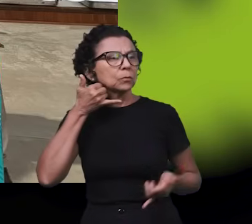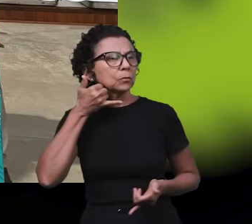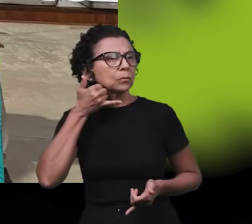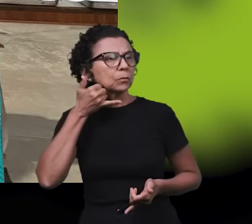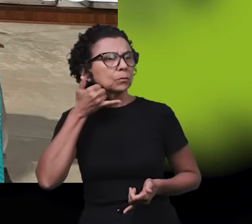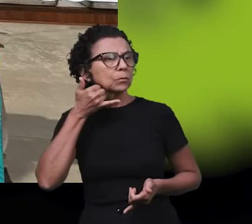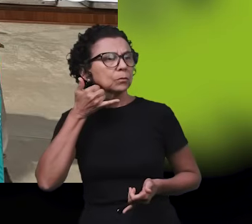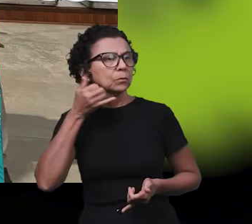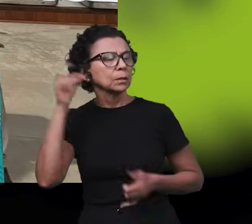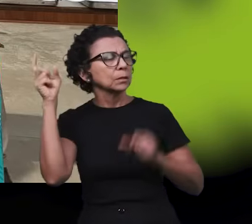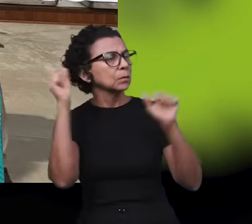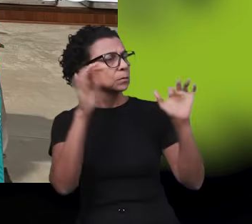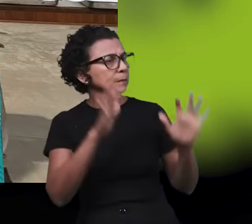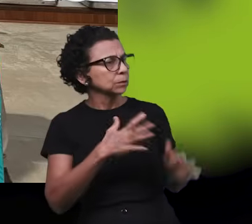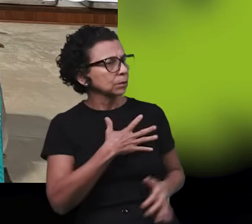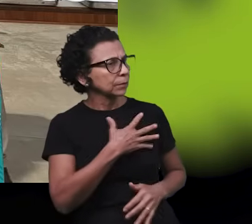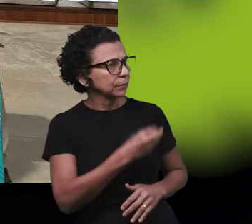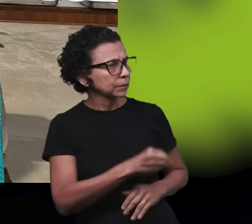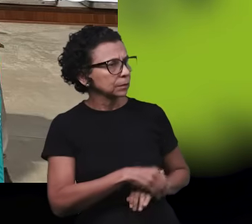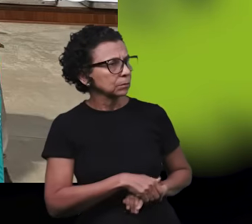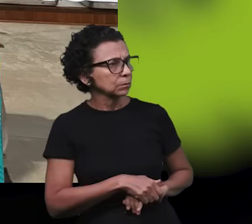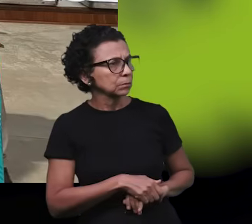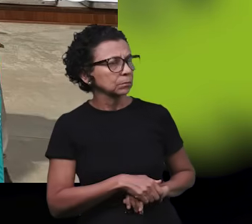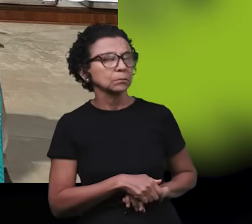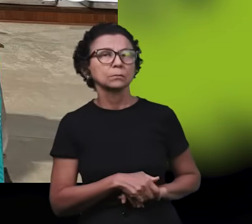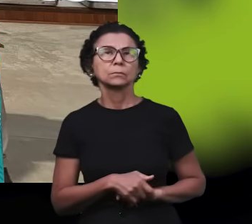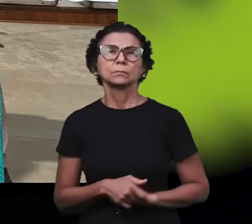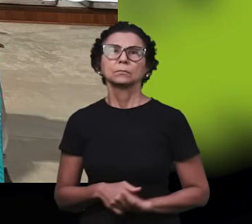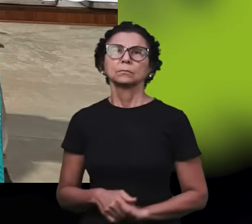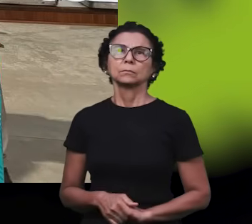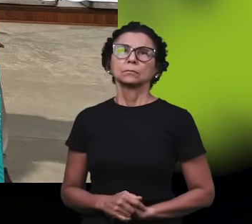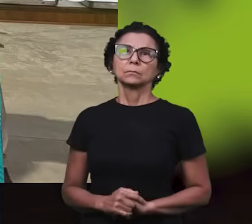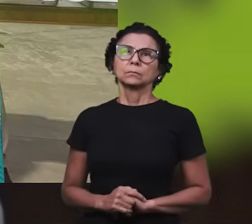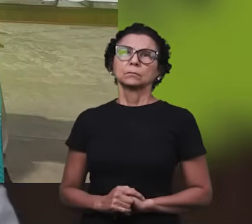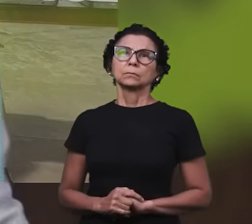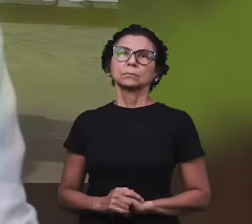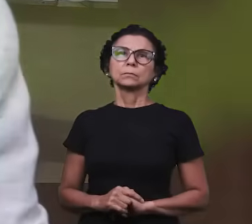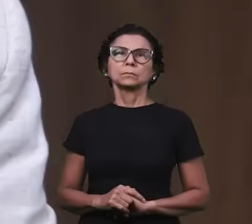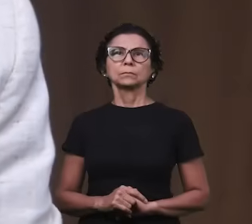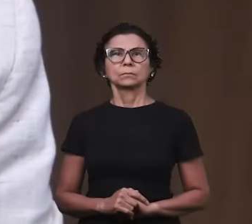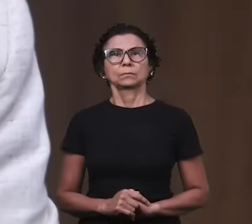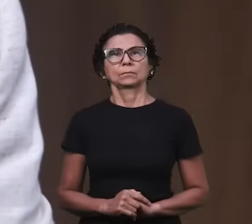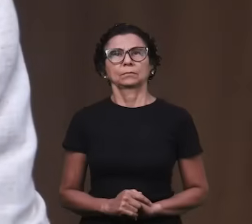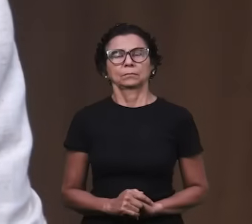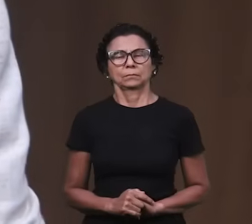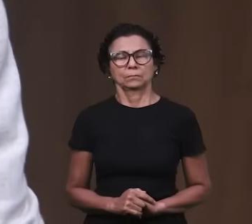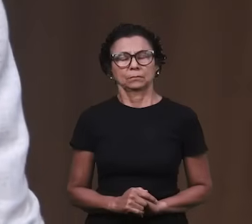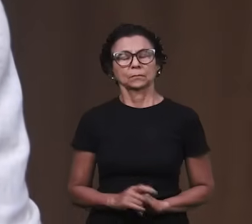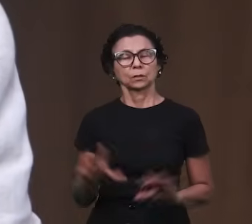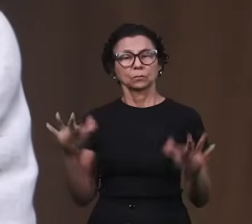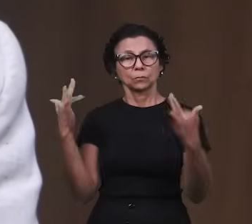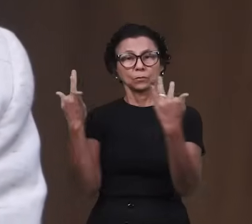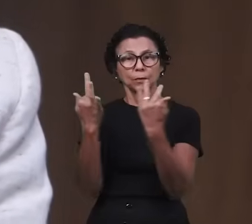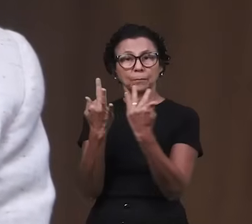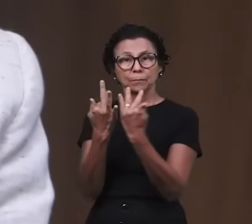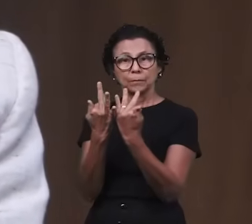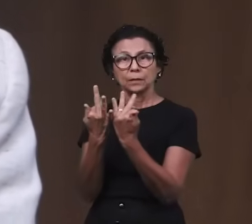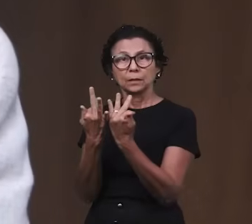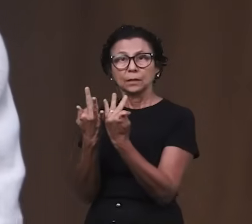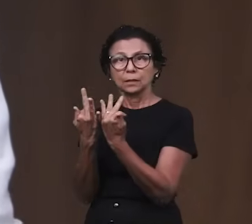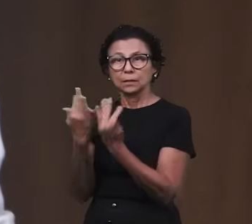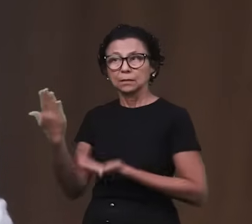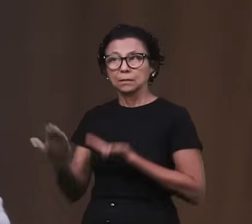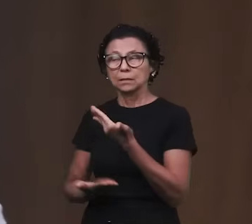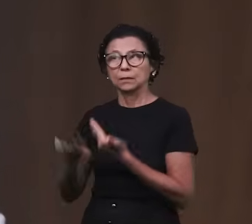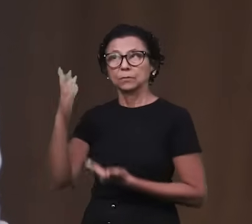meu filho, pera, na sua casa dele? Eu falei, tem. Eu falei, pai, nós não vemos isso hoje. Eu falei, mas nós somos uma família cristã. Nós somos uma família que nós